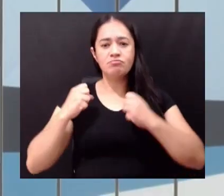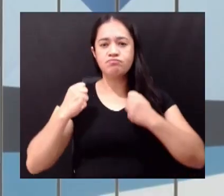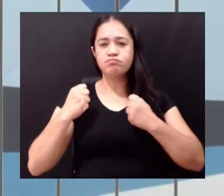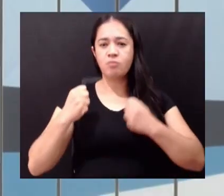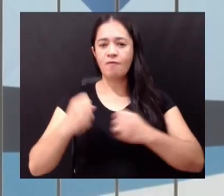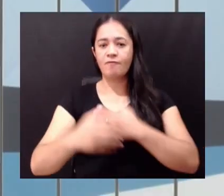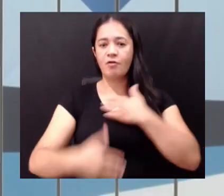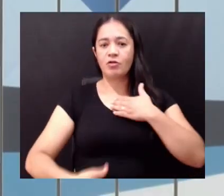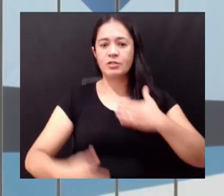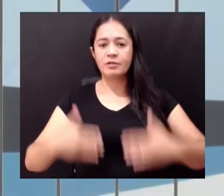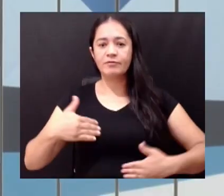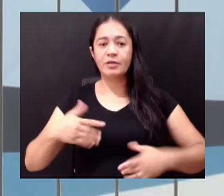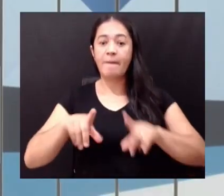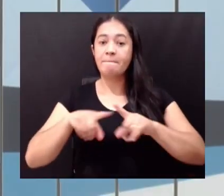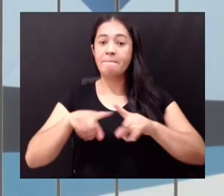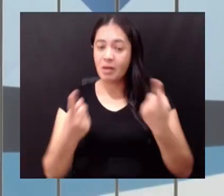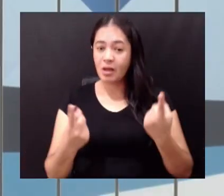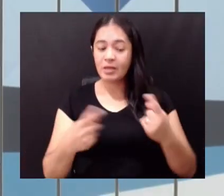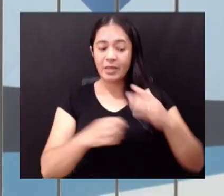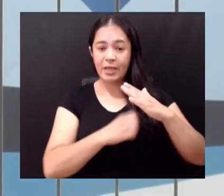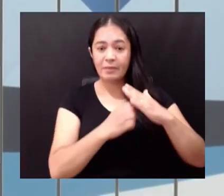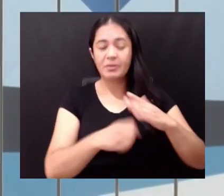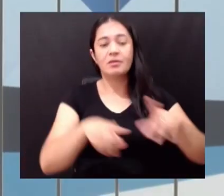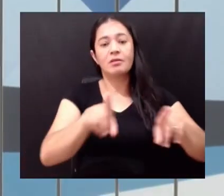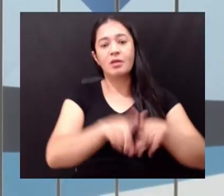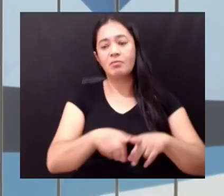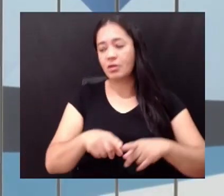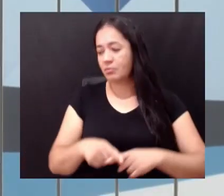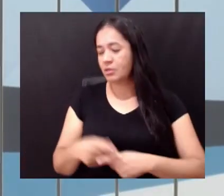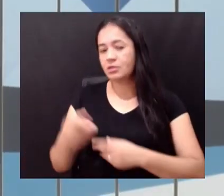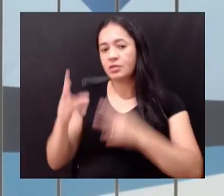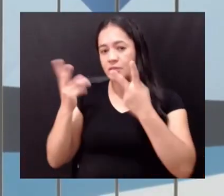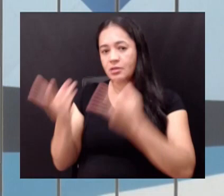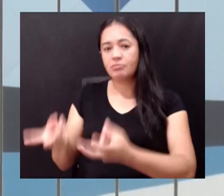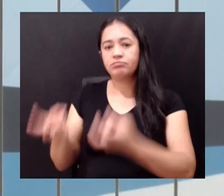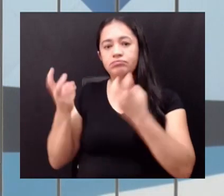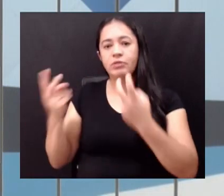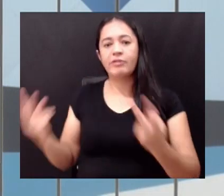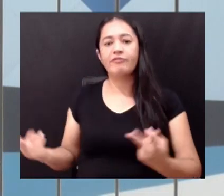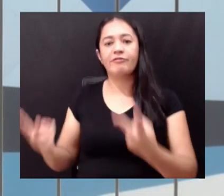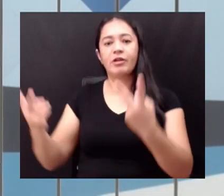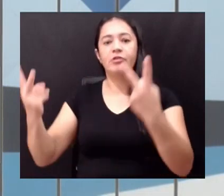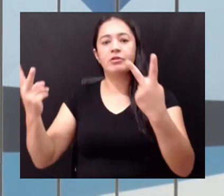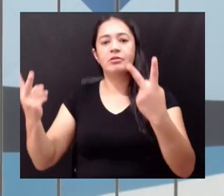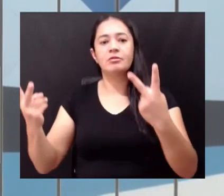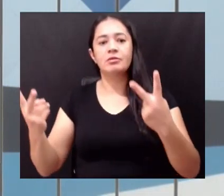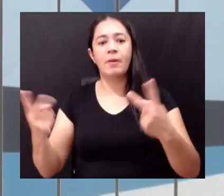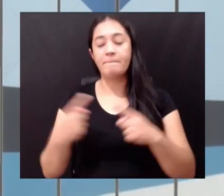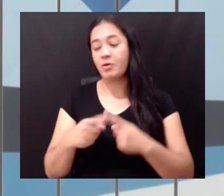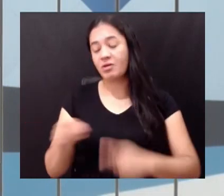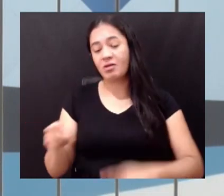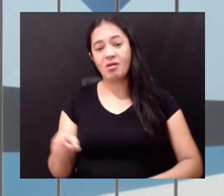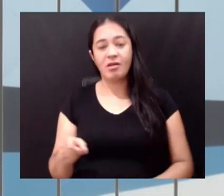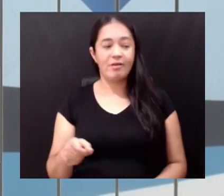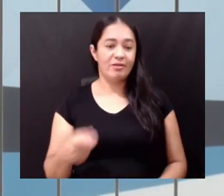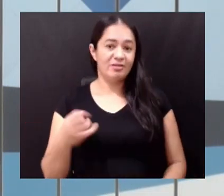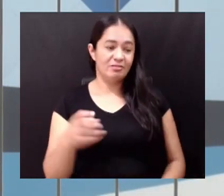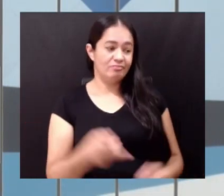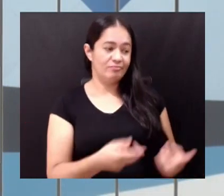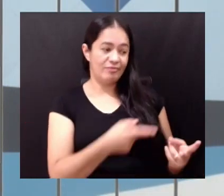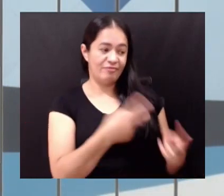devolver na mesma medida, na mesma altura, senão é o que você comentou, ele não vai pensar duas vezes em procurar uma outra